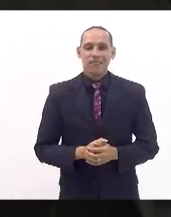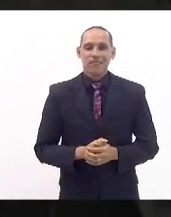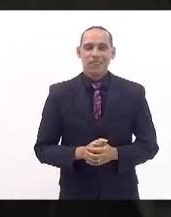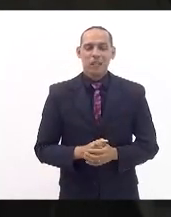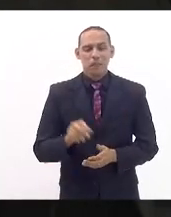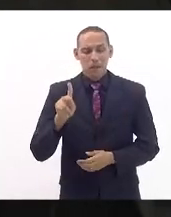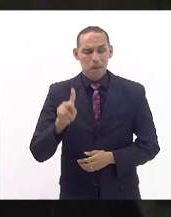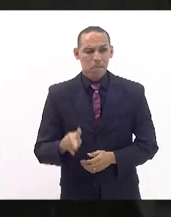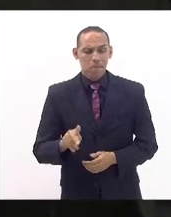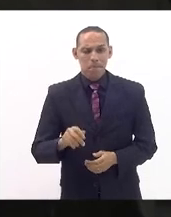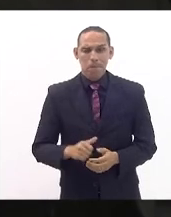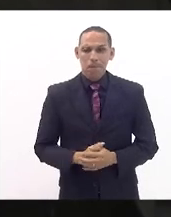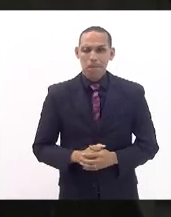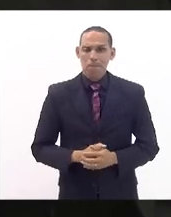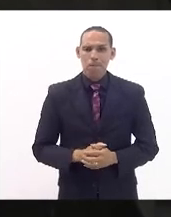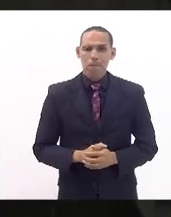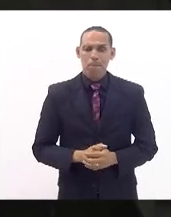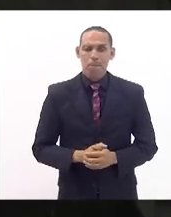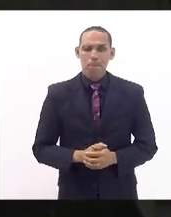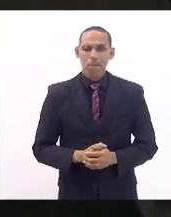Senhora presidente,